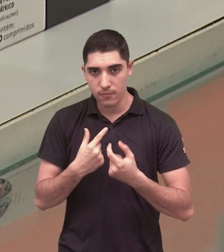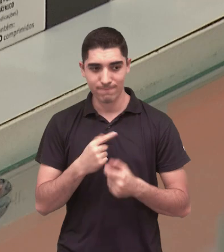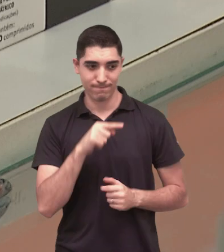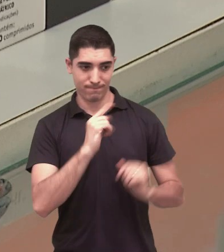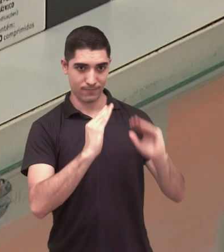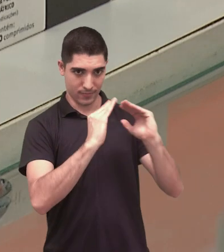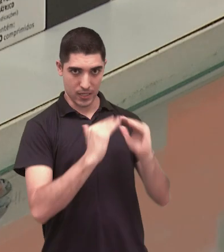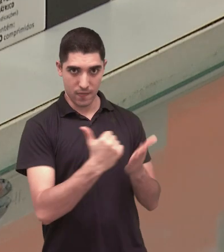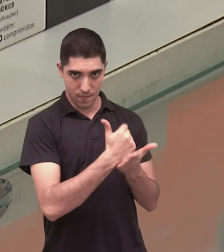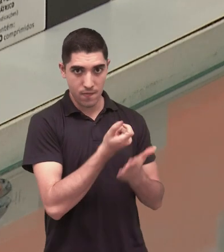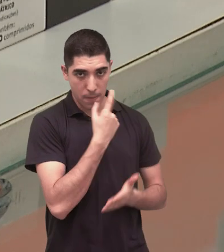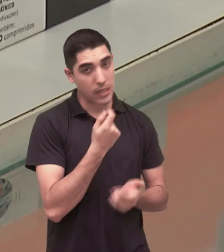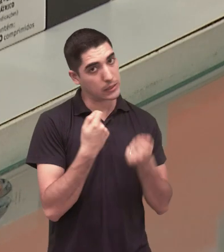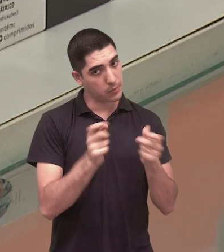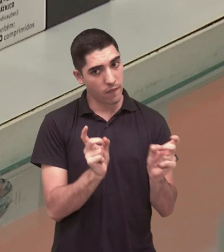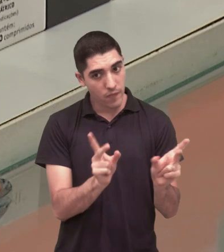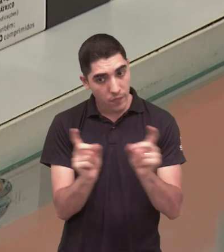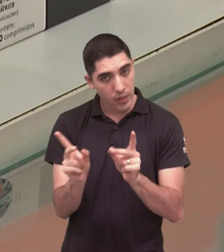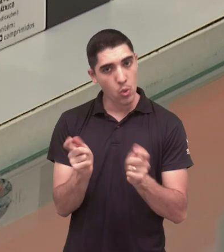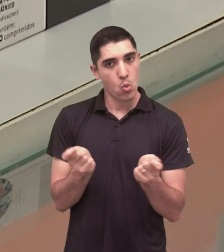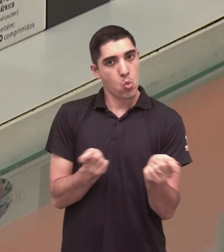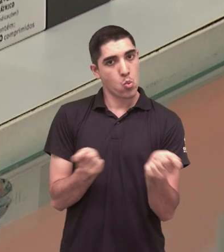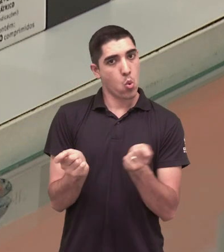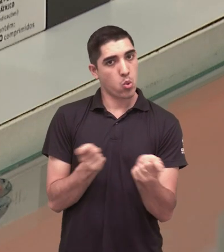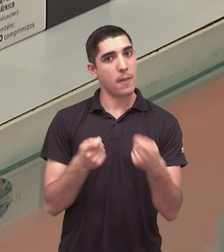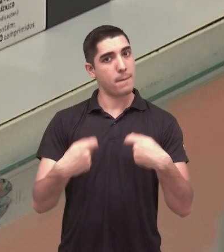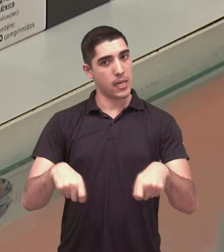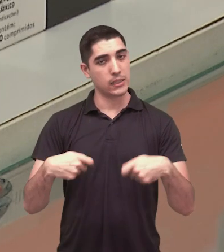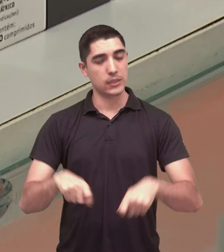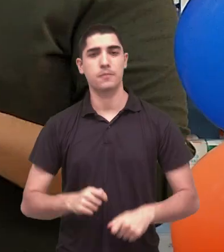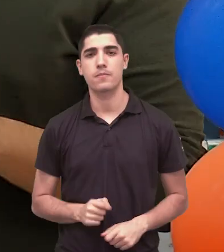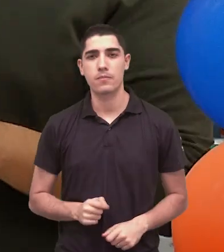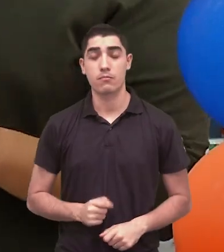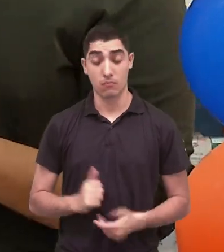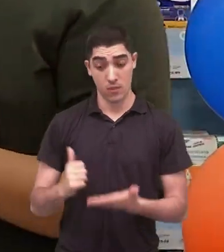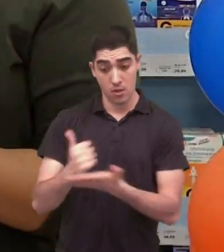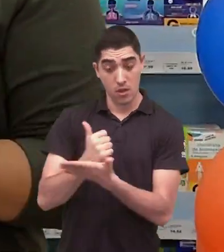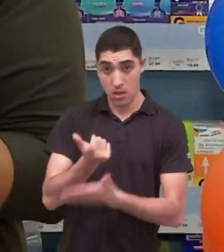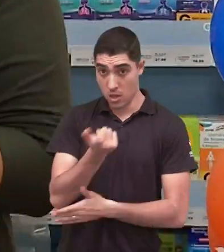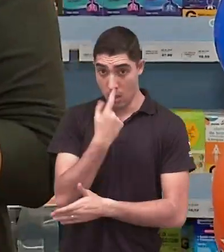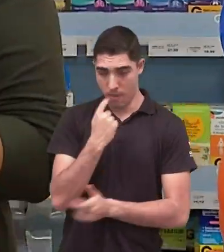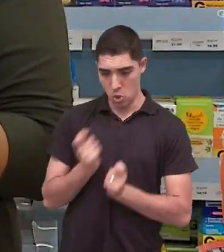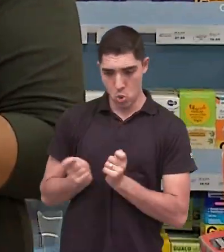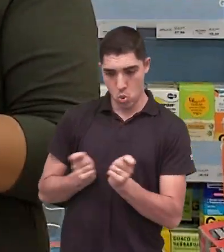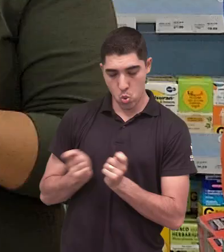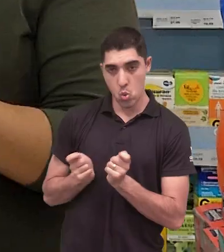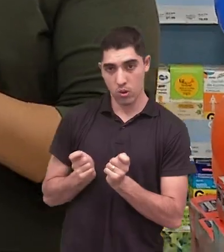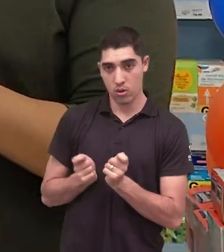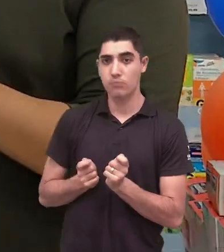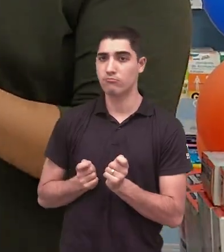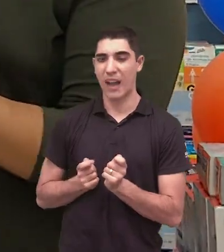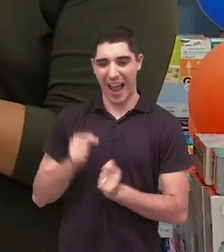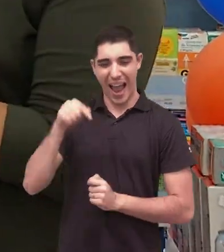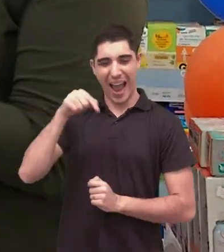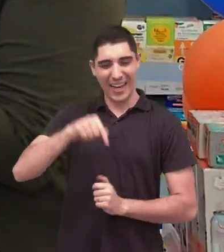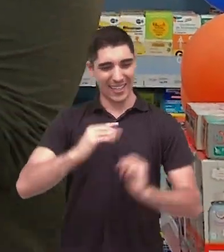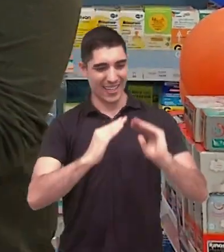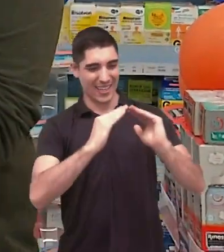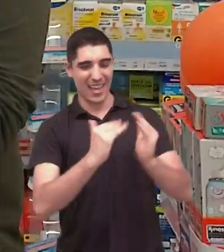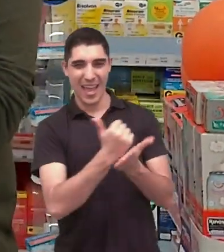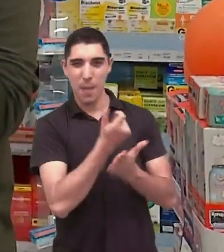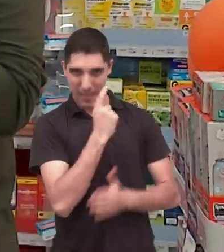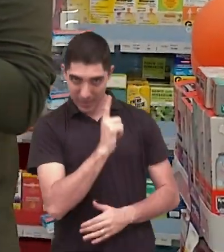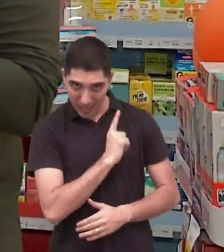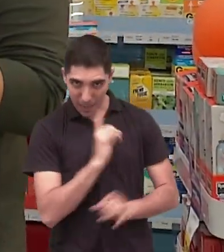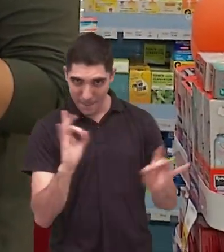que as farmácias controlem o acesso dos clientes a essas substâncias. E um medicamento controlado você nunca vai encontrar aqui